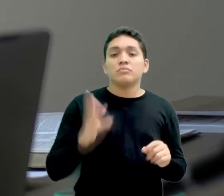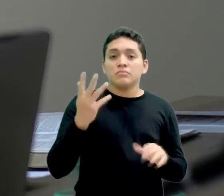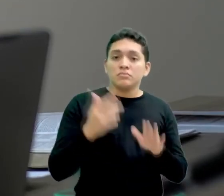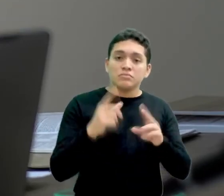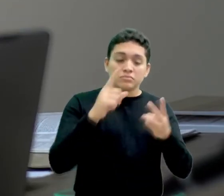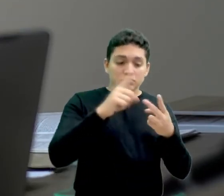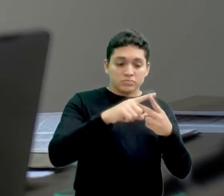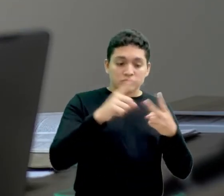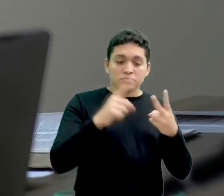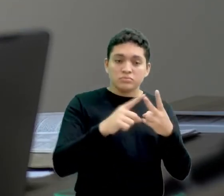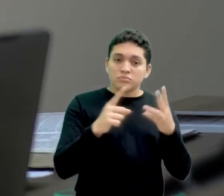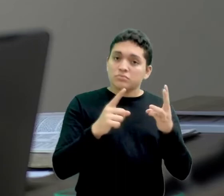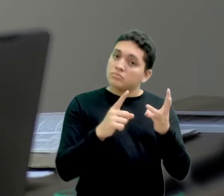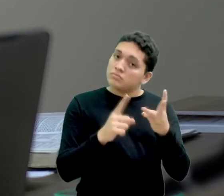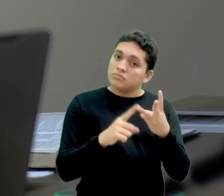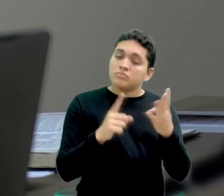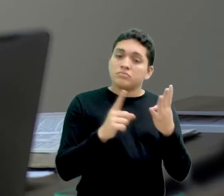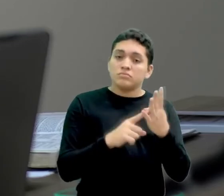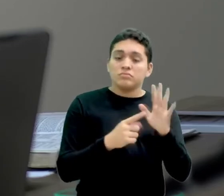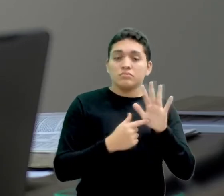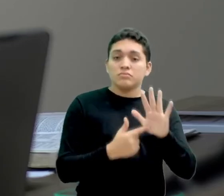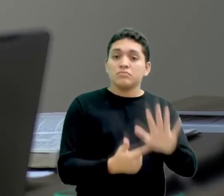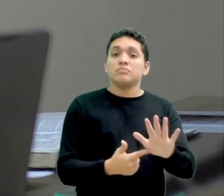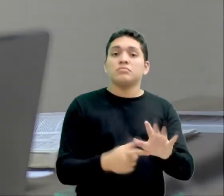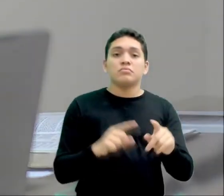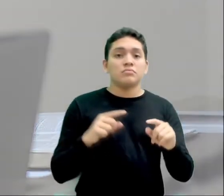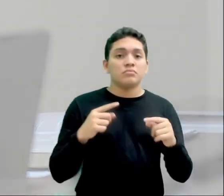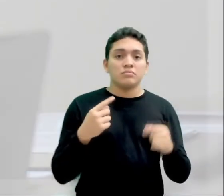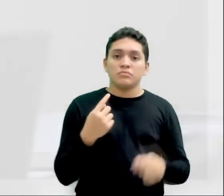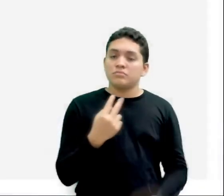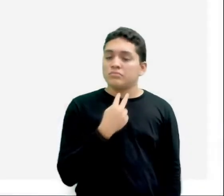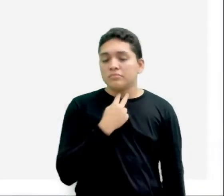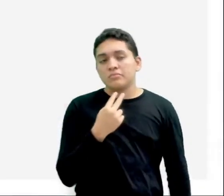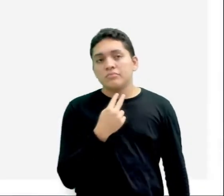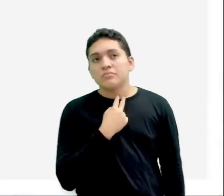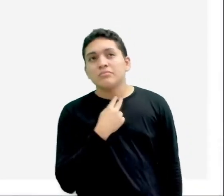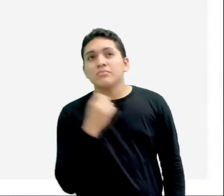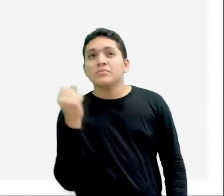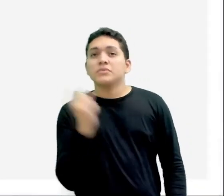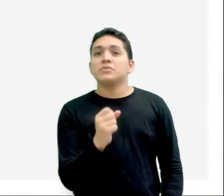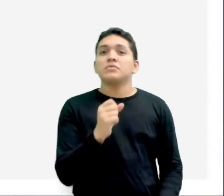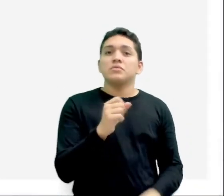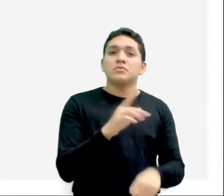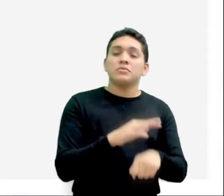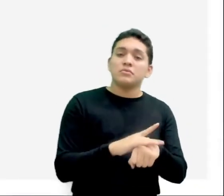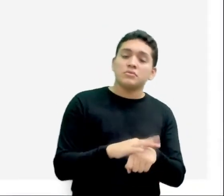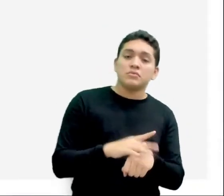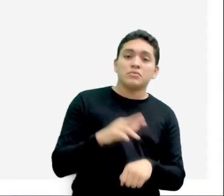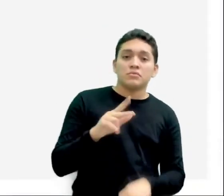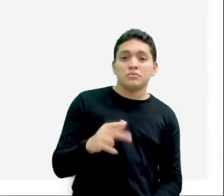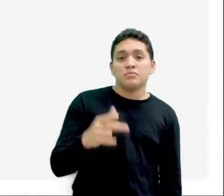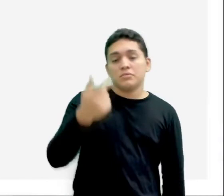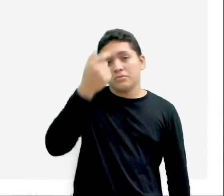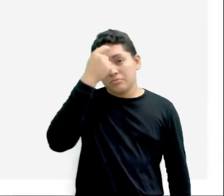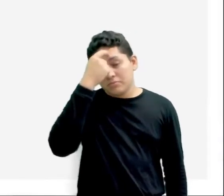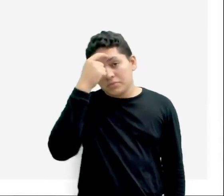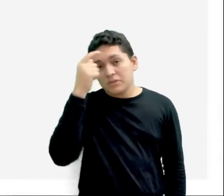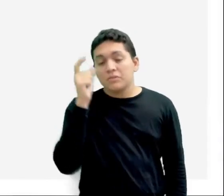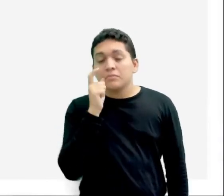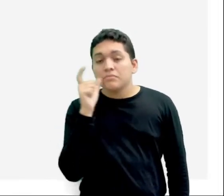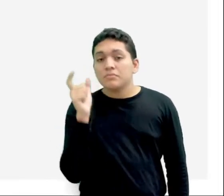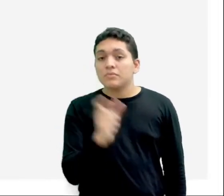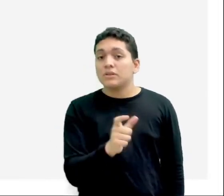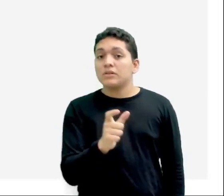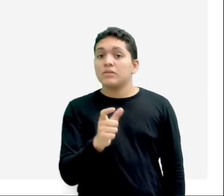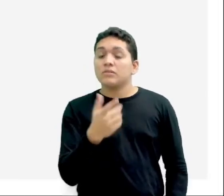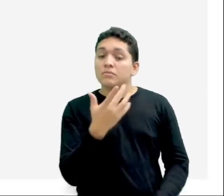apresentados, que tal como não devemos ferir o nosso próximo com pensamentos, palavras e ações,